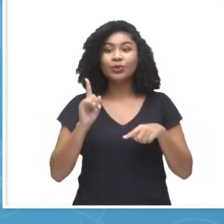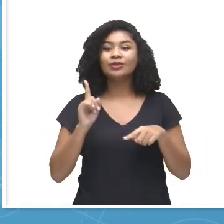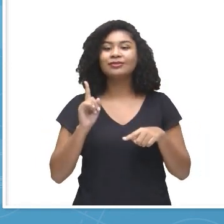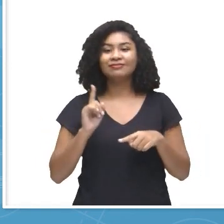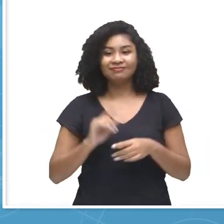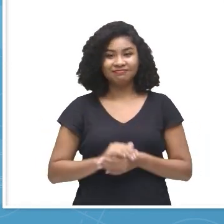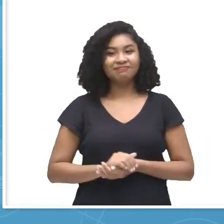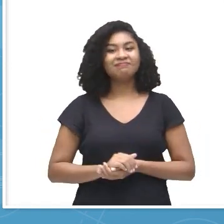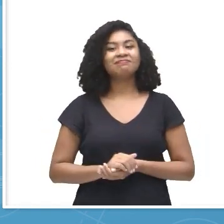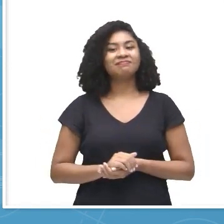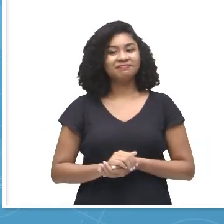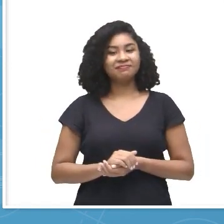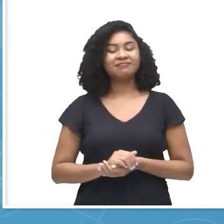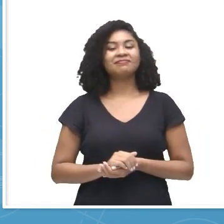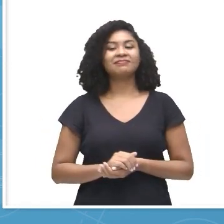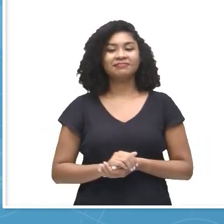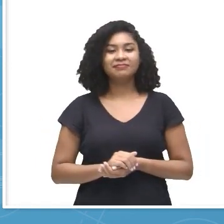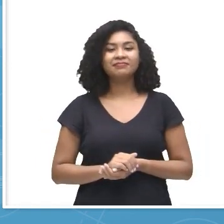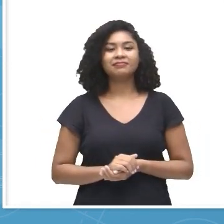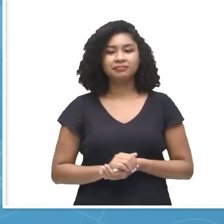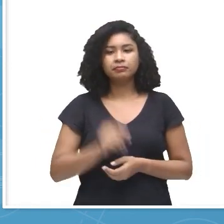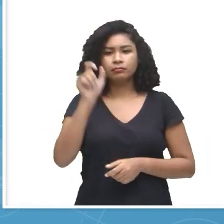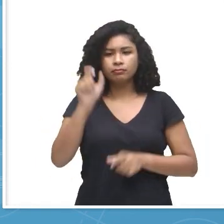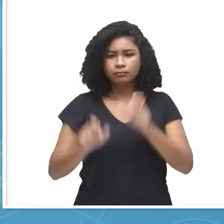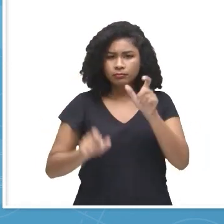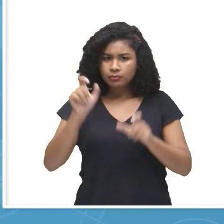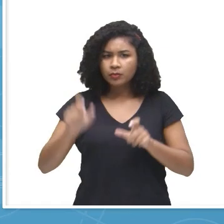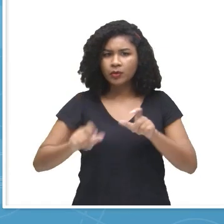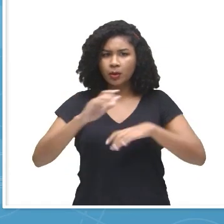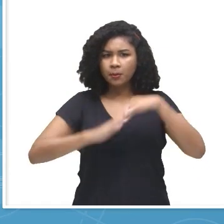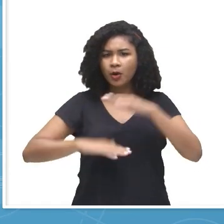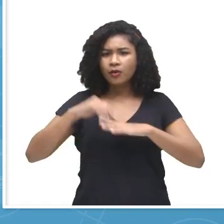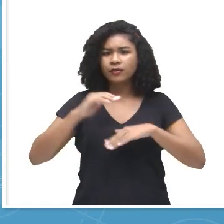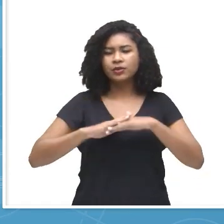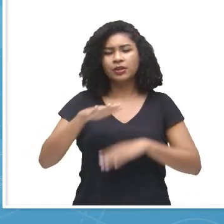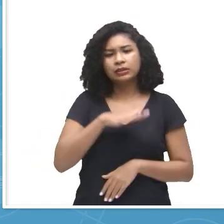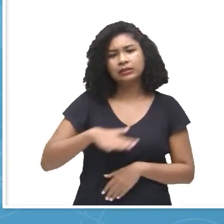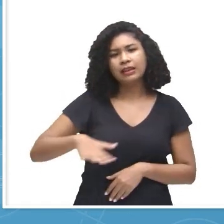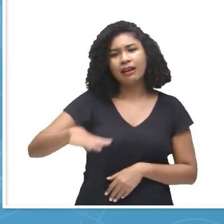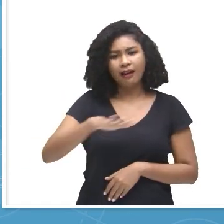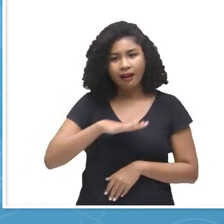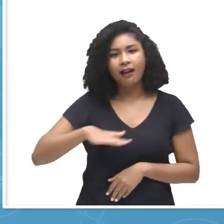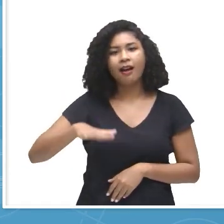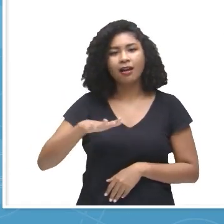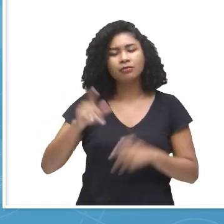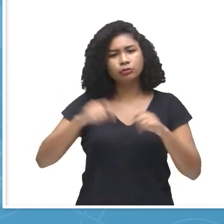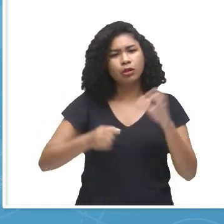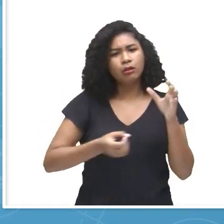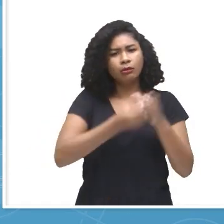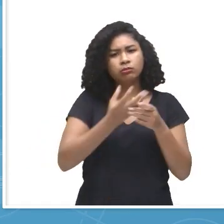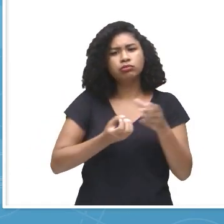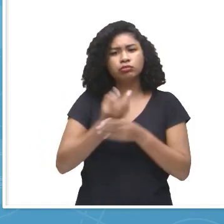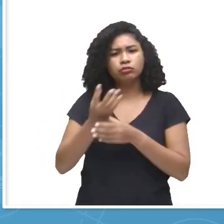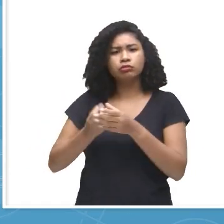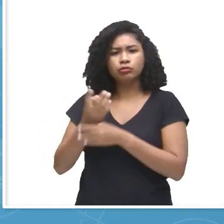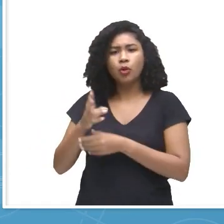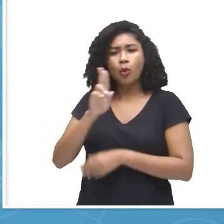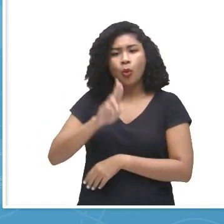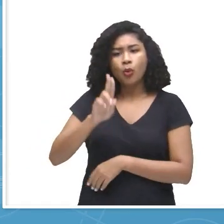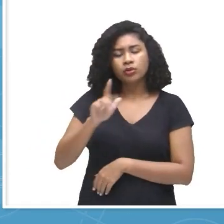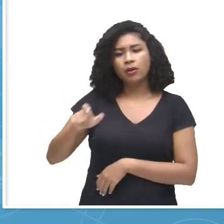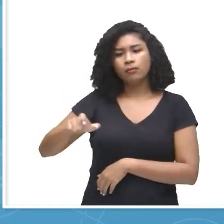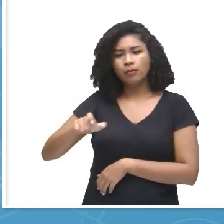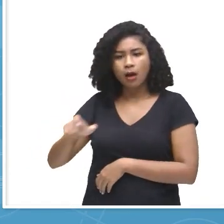para a gente, né? Os artistas, os desenhistas digitais, eles fazem as suas produções utilizando o mouse ou então